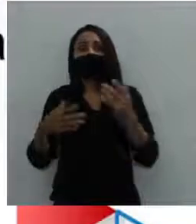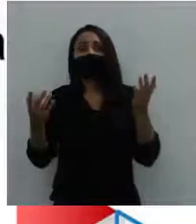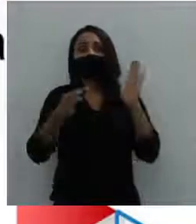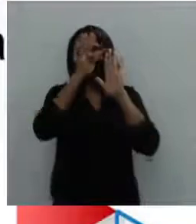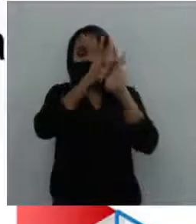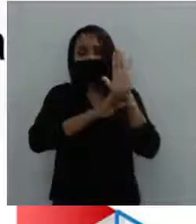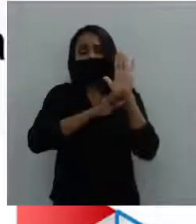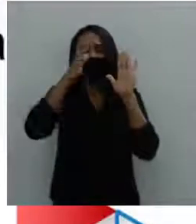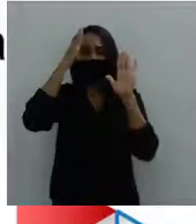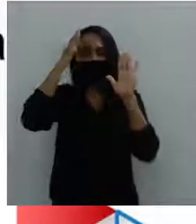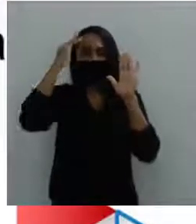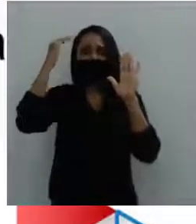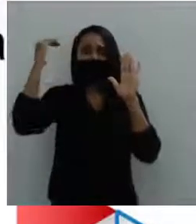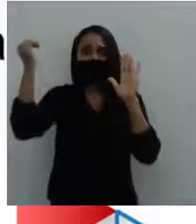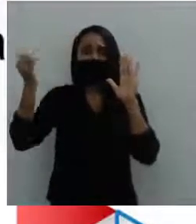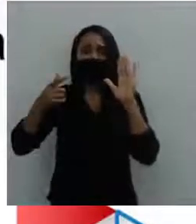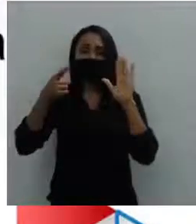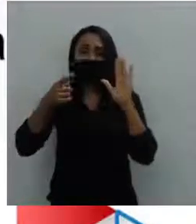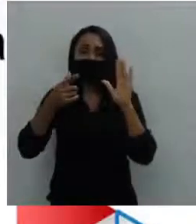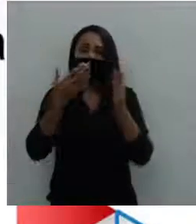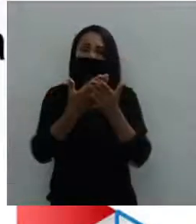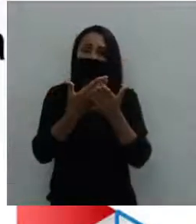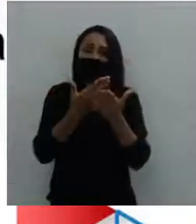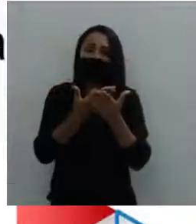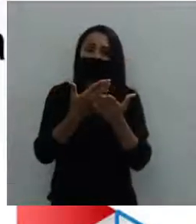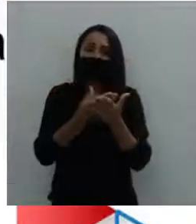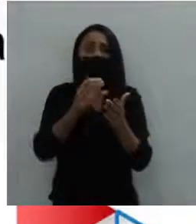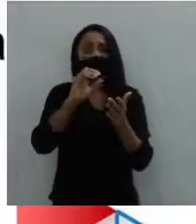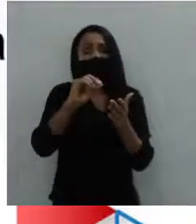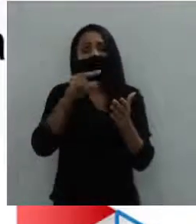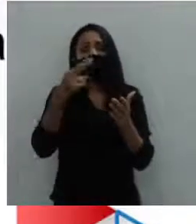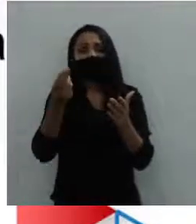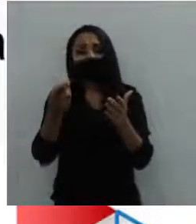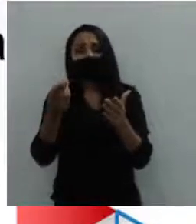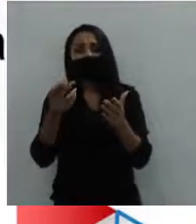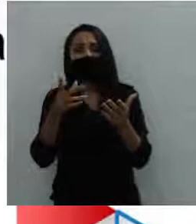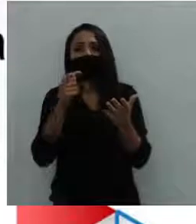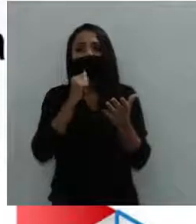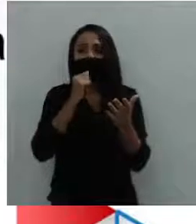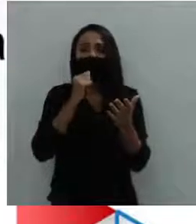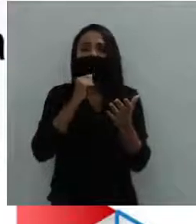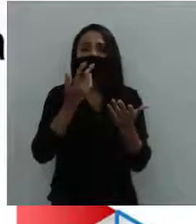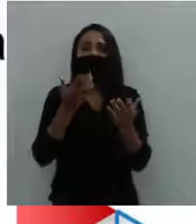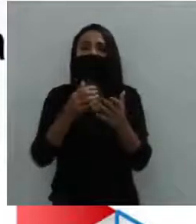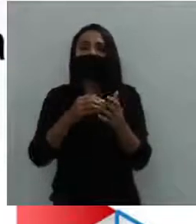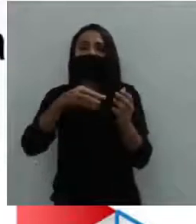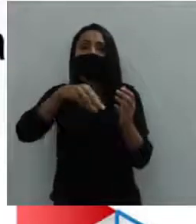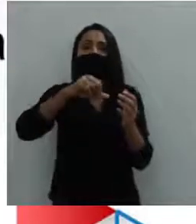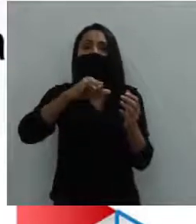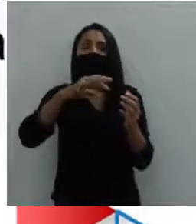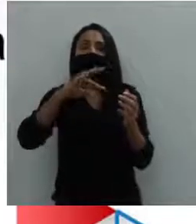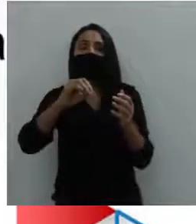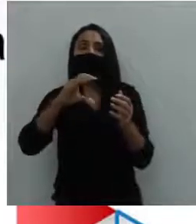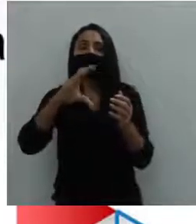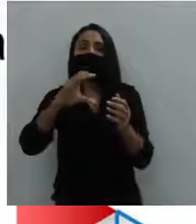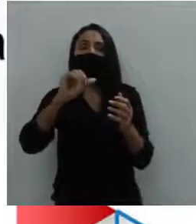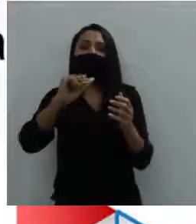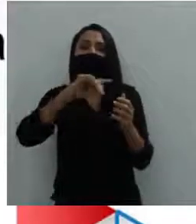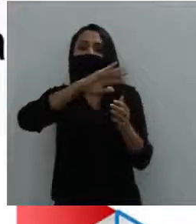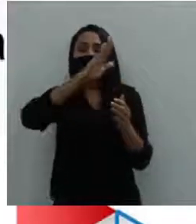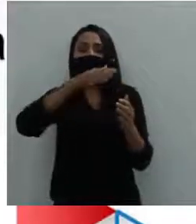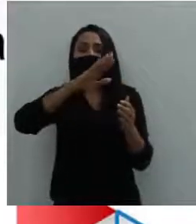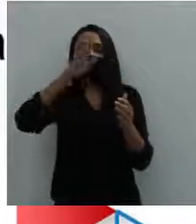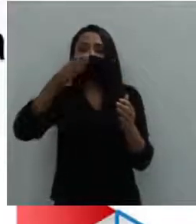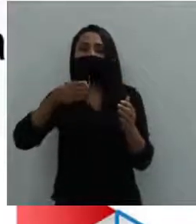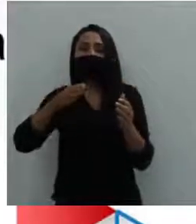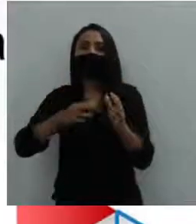que vocês devem estudar ou vão estudar ainda, que é o mito da caverna, do filósofo grego Platão.